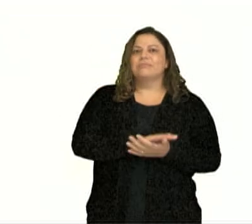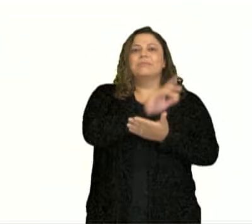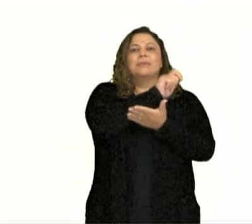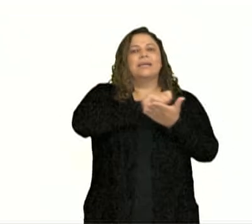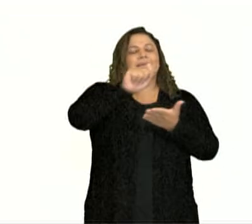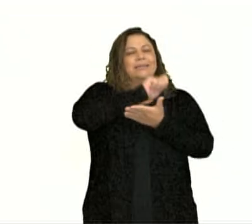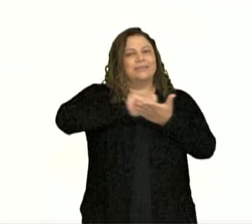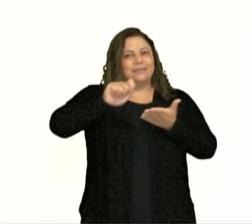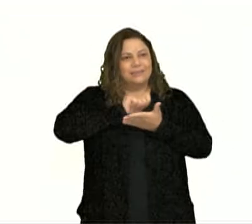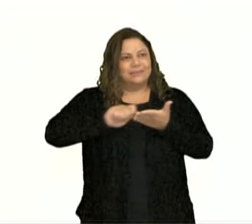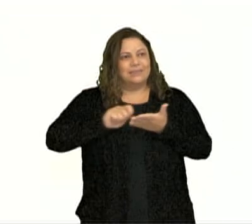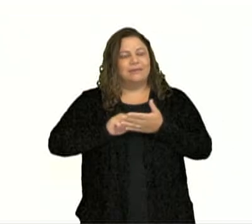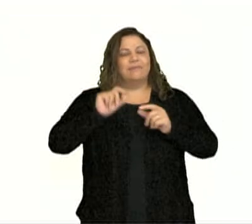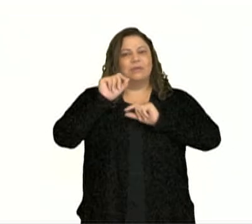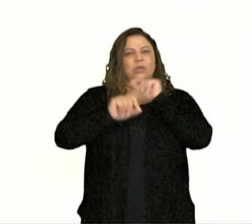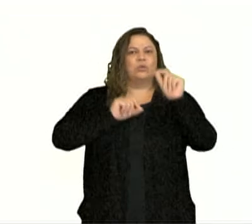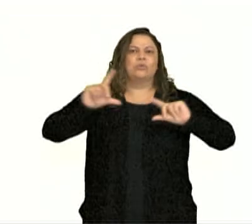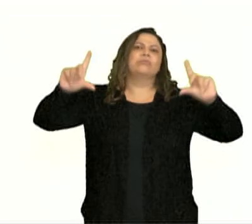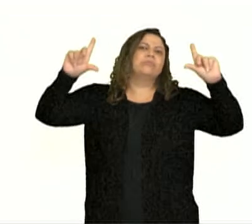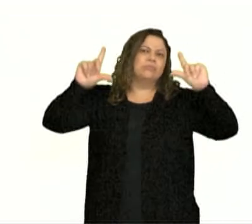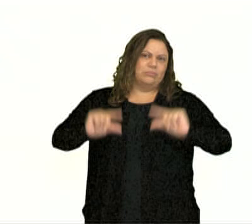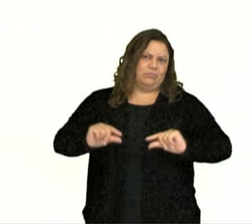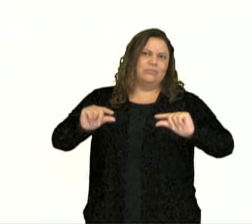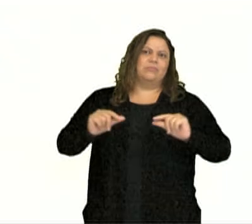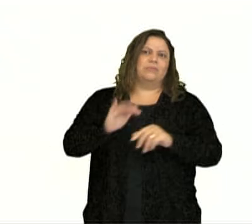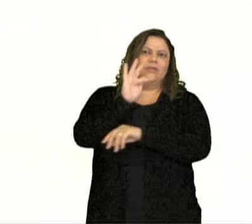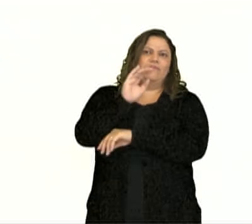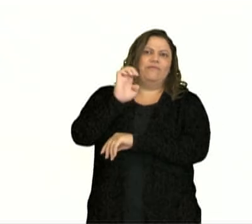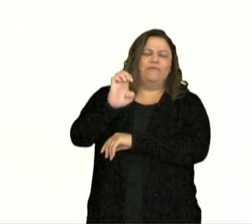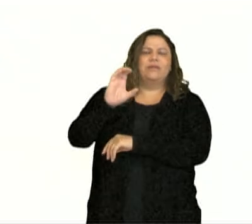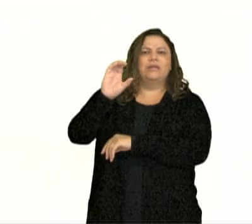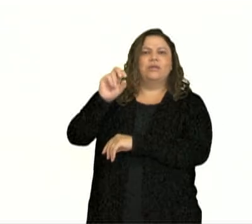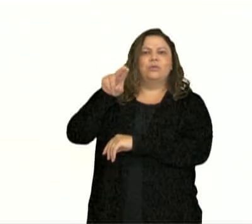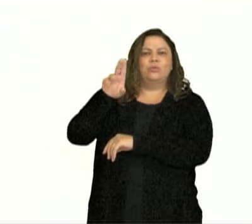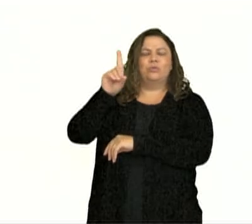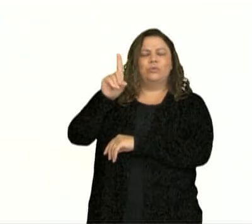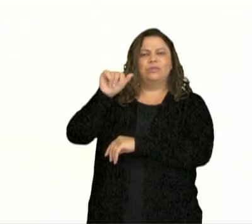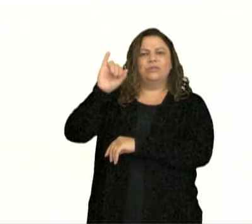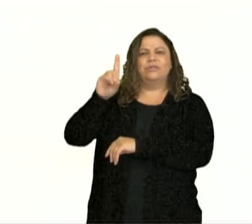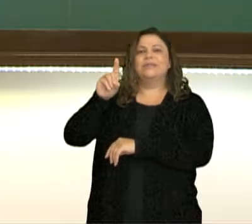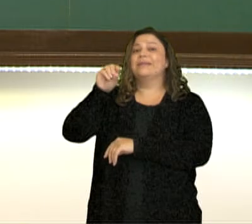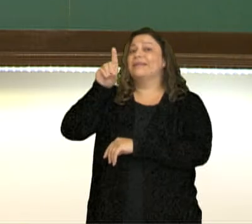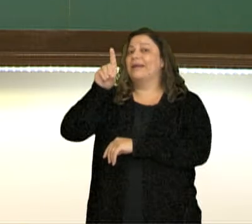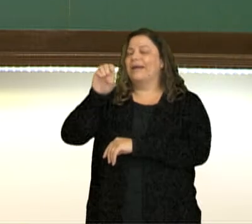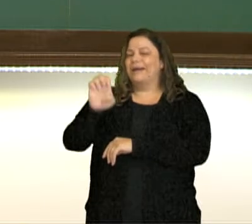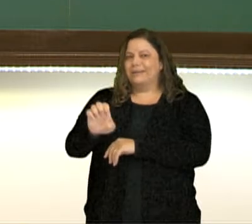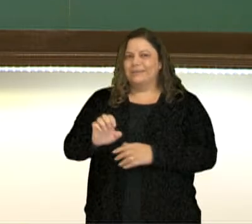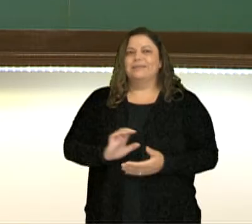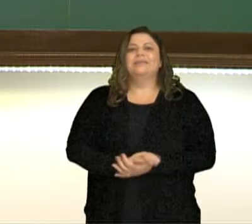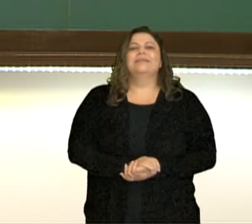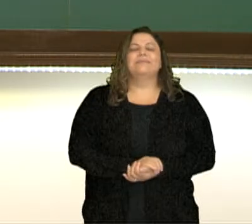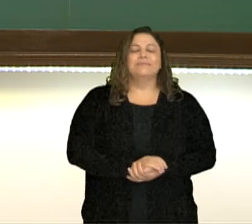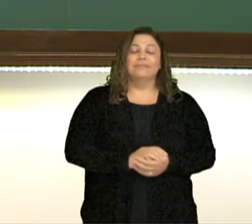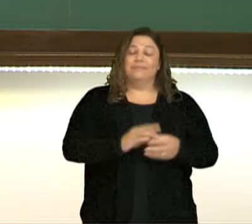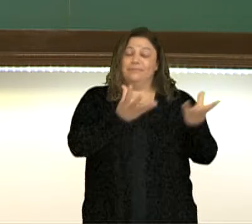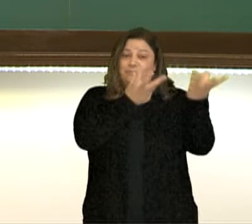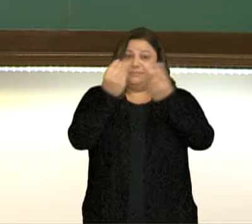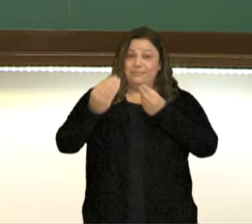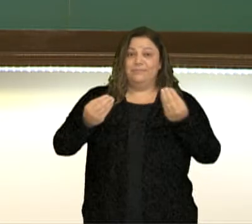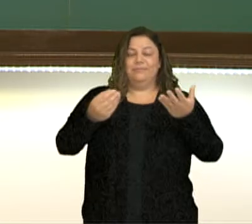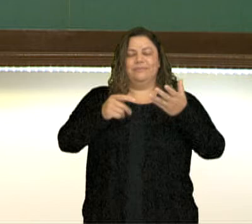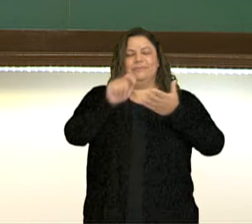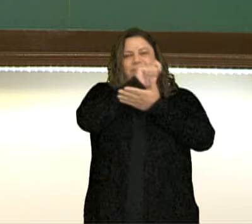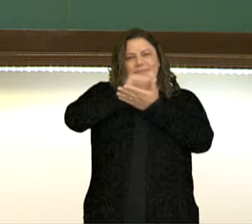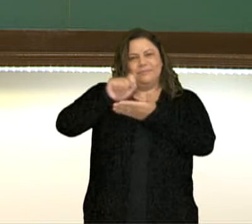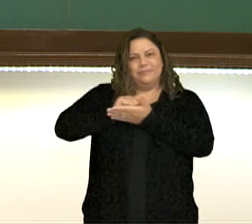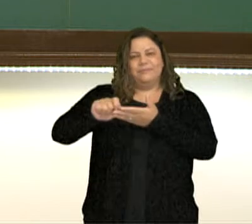escreva sobre a queda da fecundidade no Brasil. Observa, ali tem bastante coisa escrita para que você possa chegar